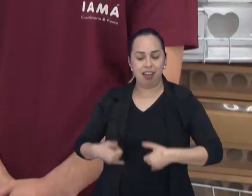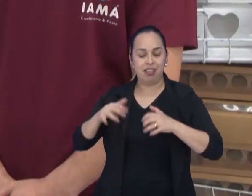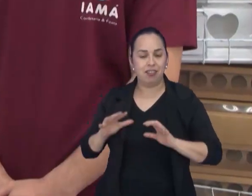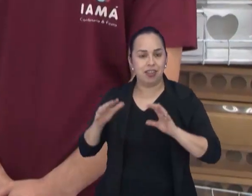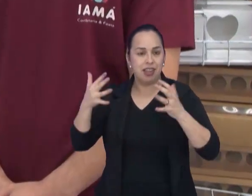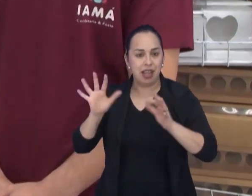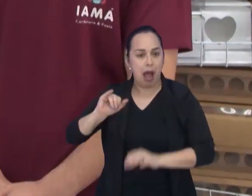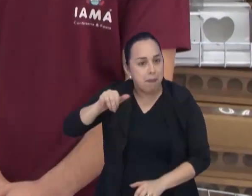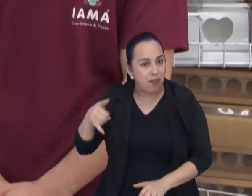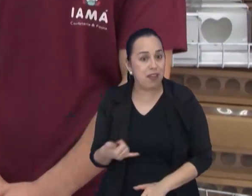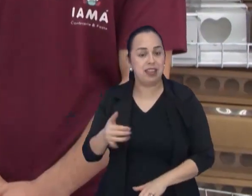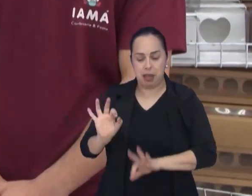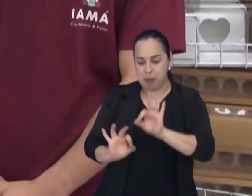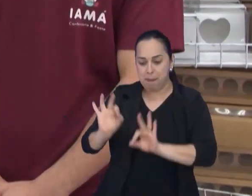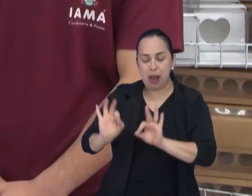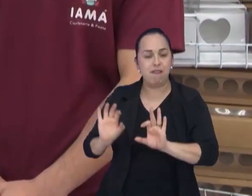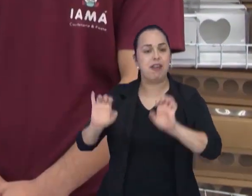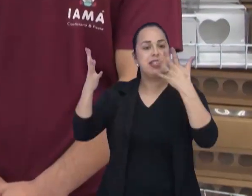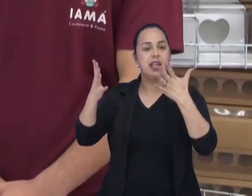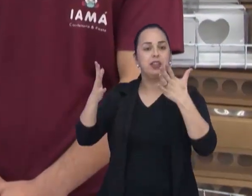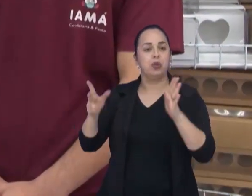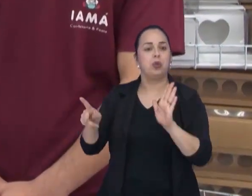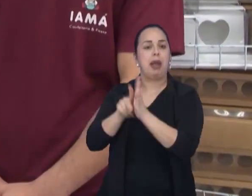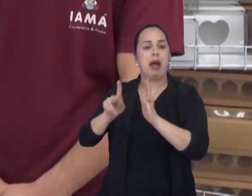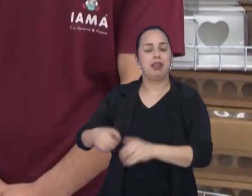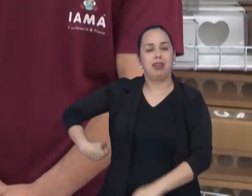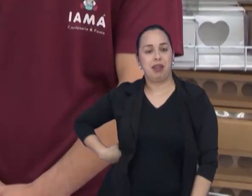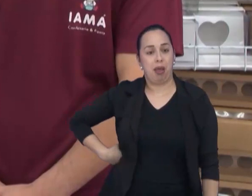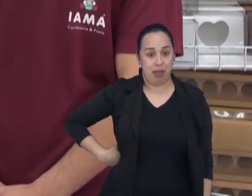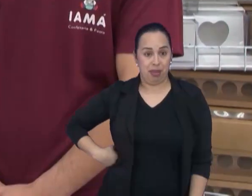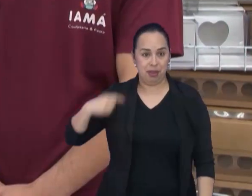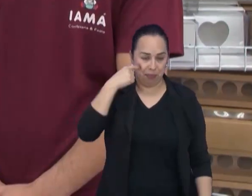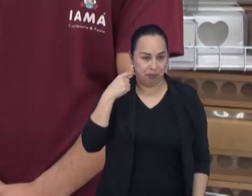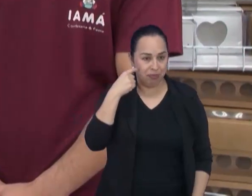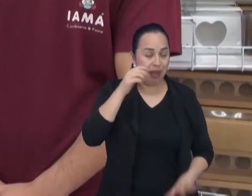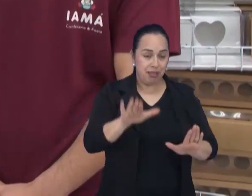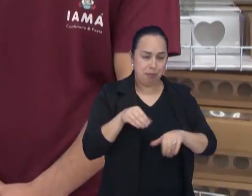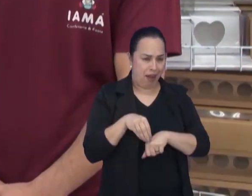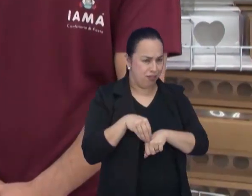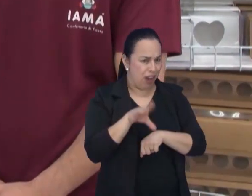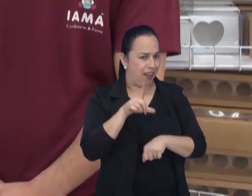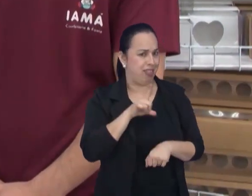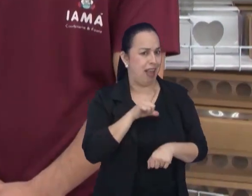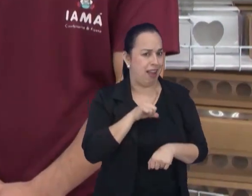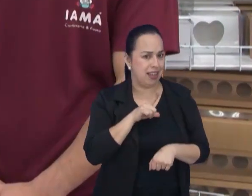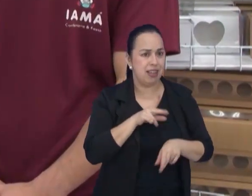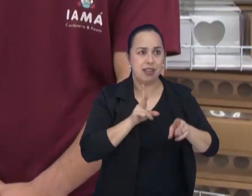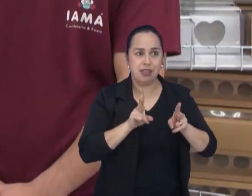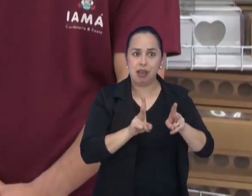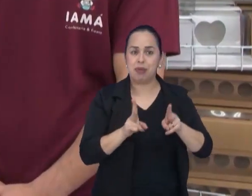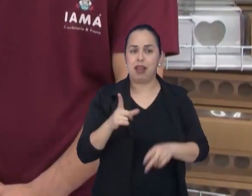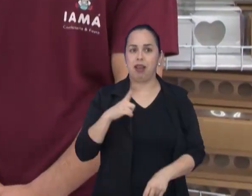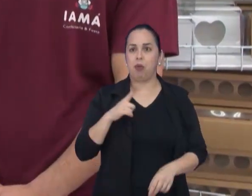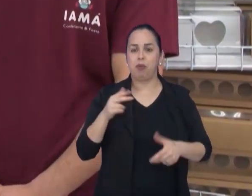para fazer temático. E Claudinei, tem alguma forma assim que vocês têm alguma dica para vocês sempre se manterem